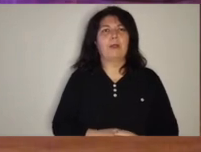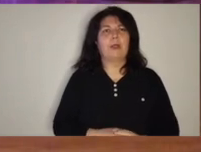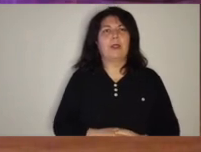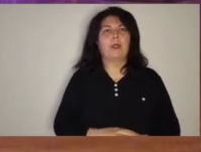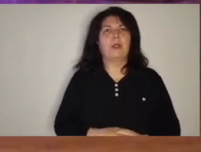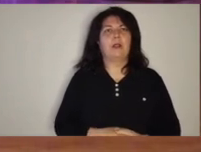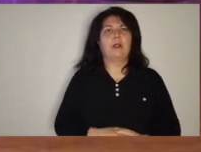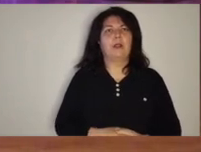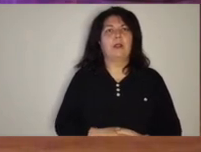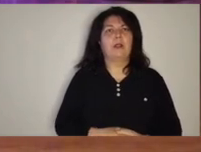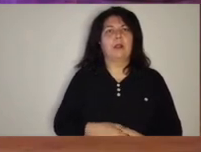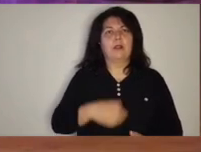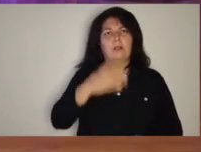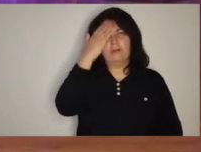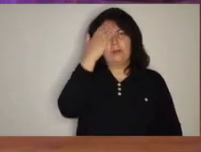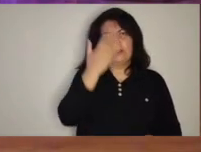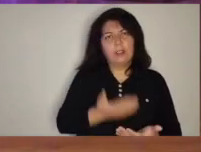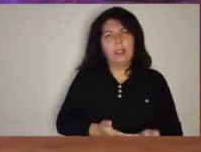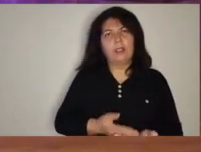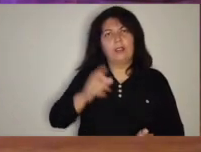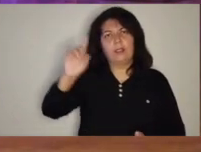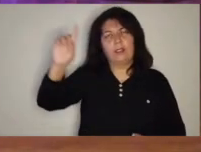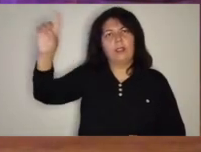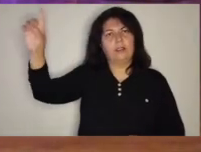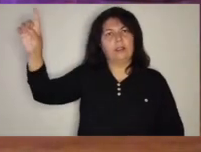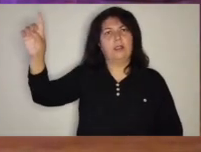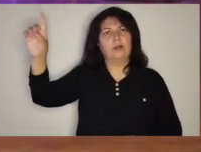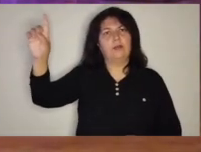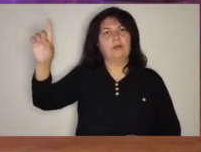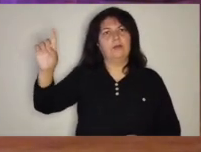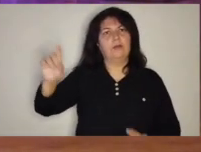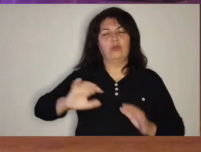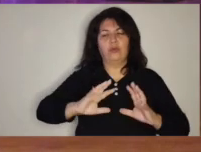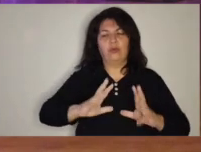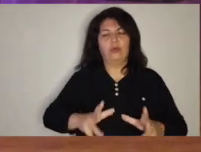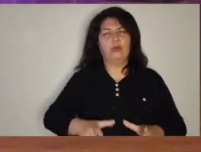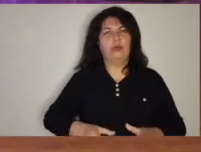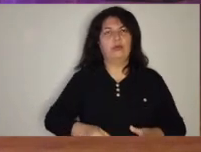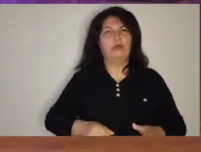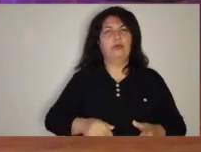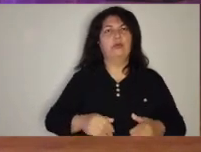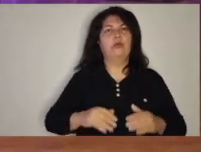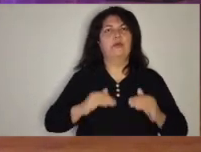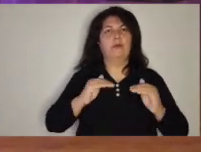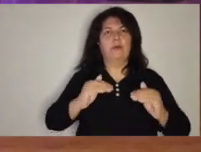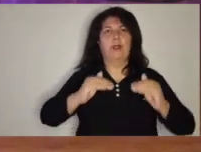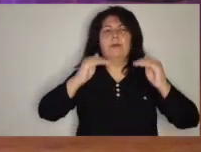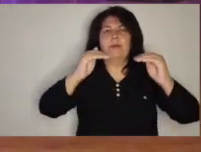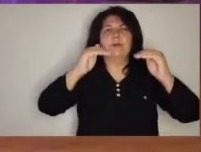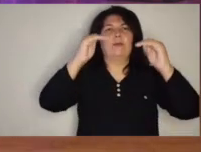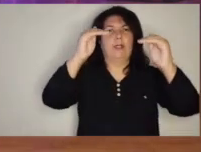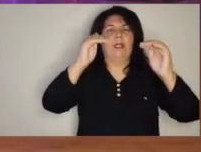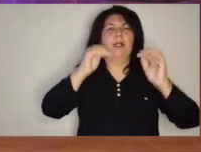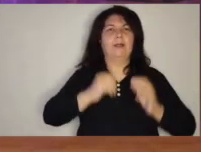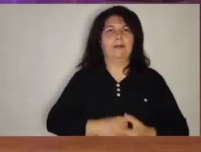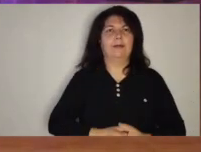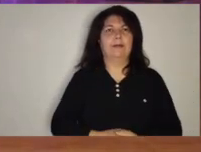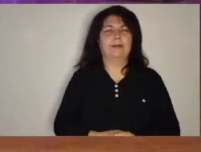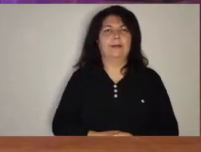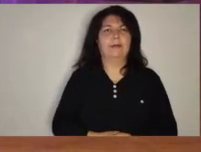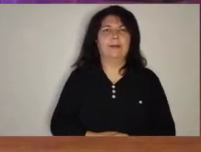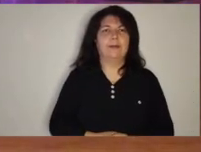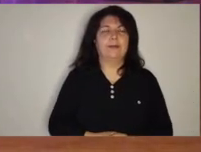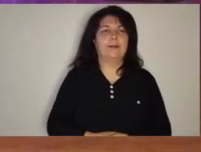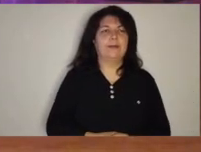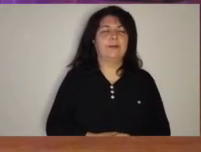Não. Porque tudo quanto nós fizermos vai prosperar. Deus sabia da